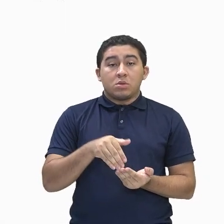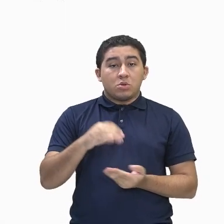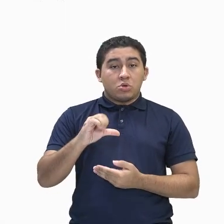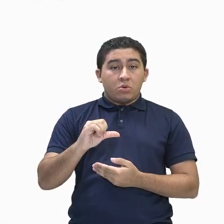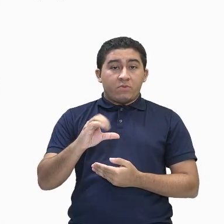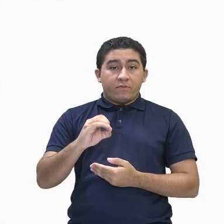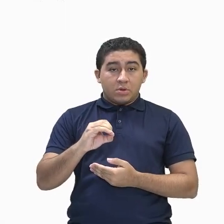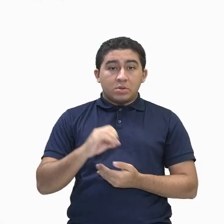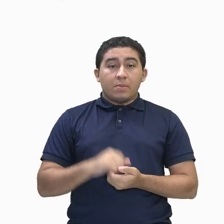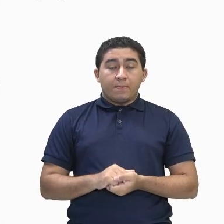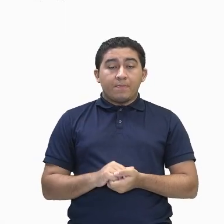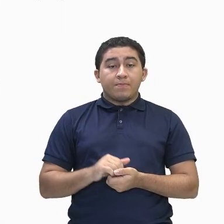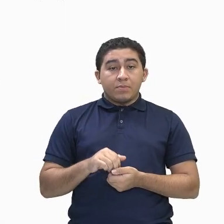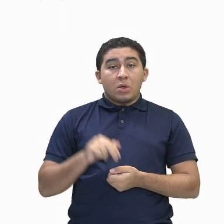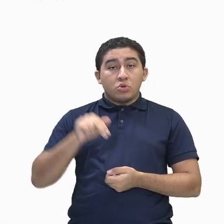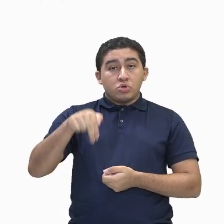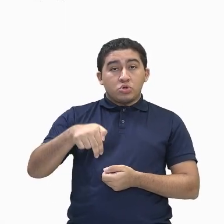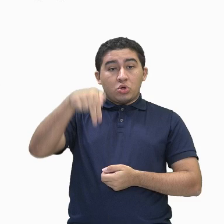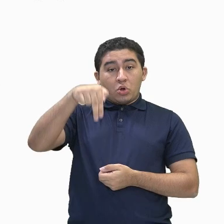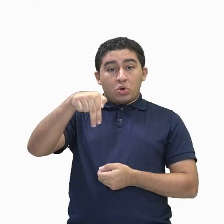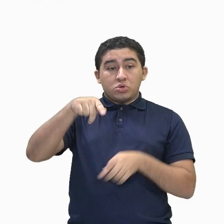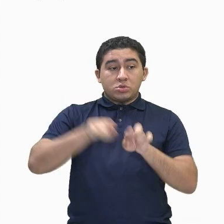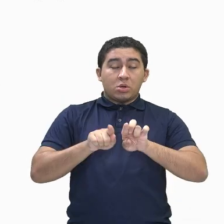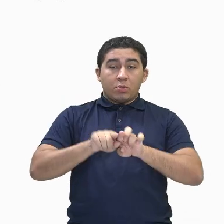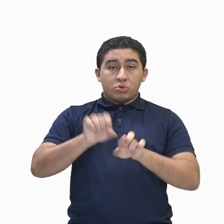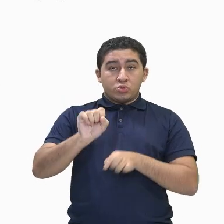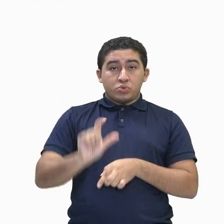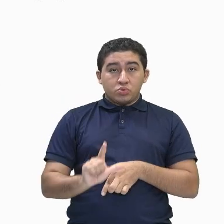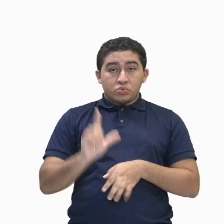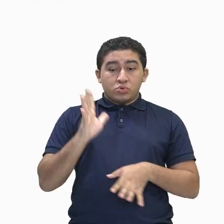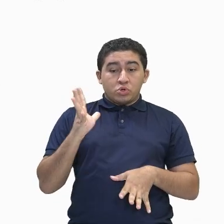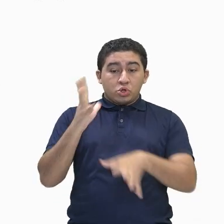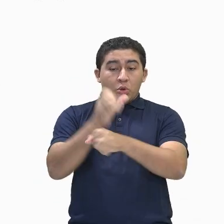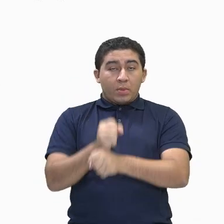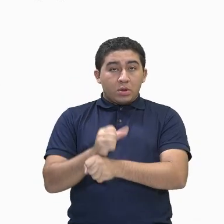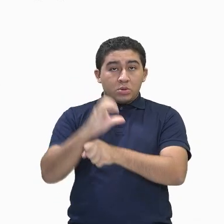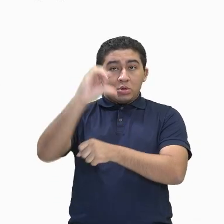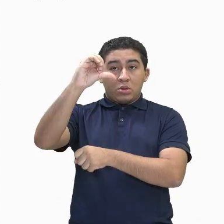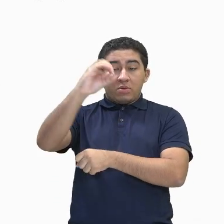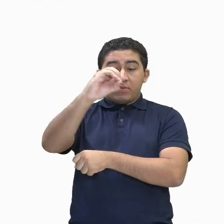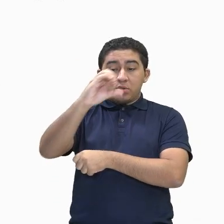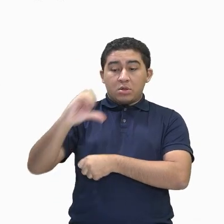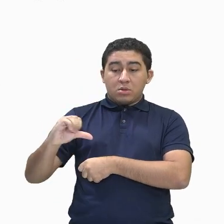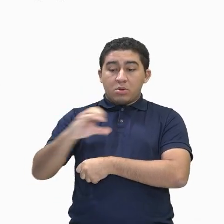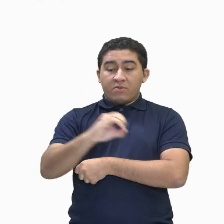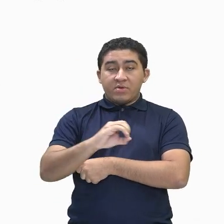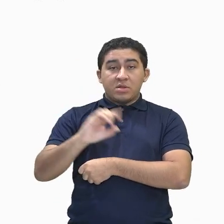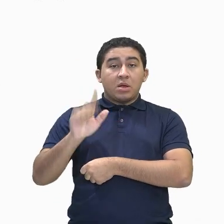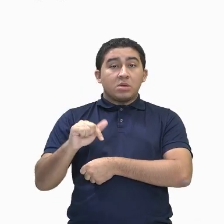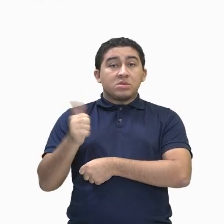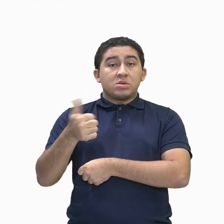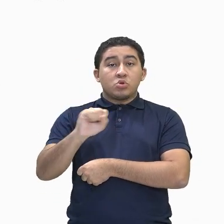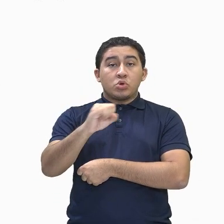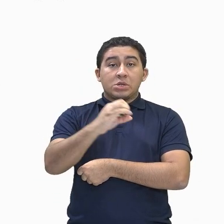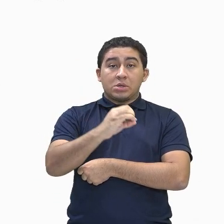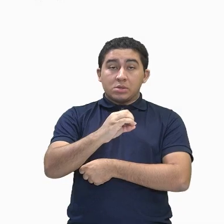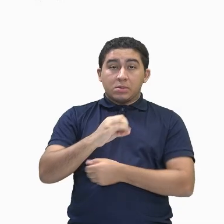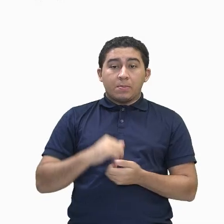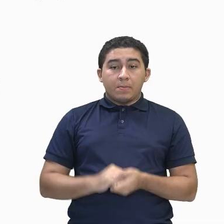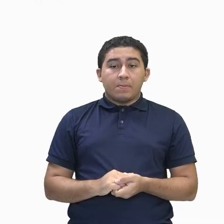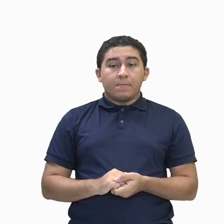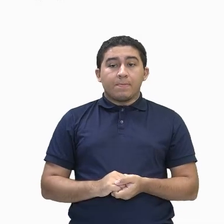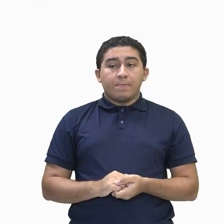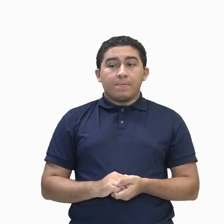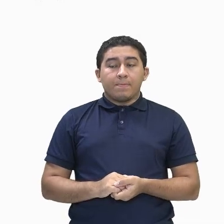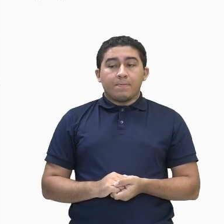norte, 0 a 90 graus para sul. Somando 90 com 90 vai dar quanto? 180 graus, tá